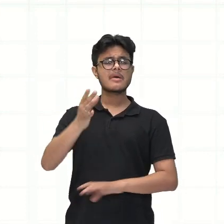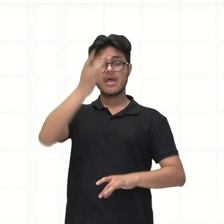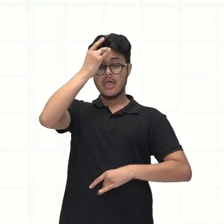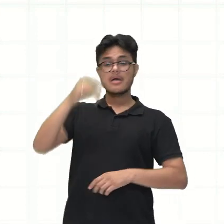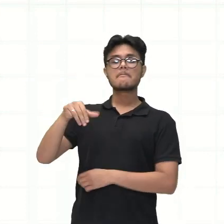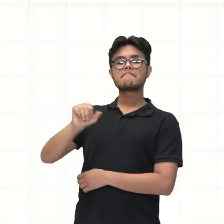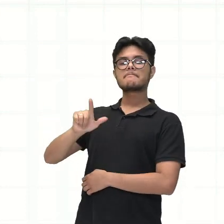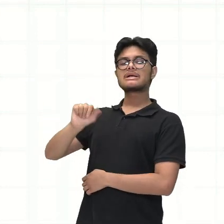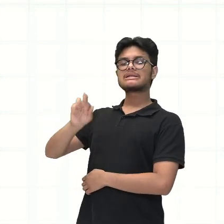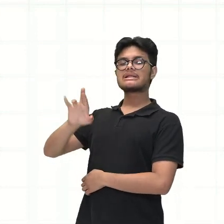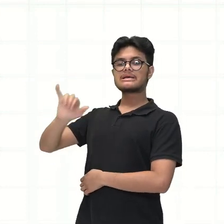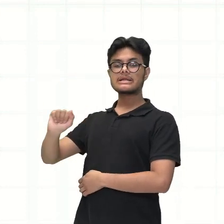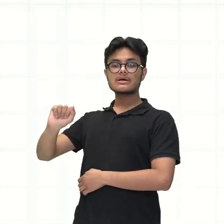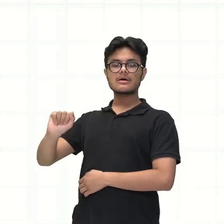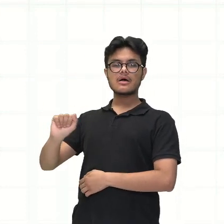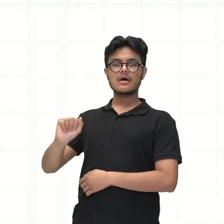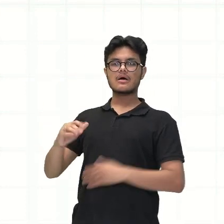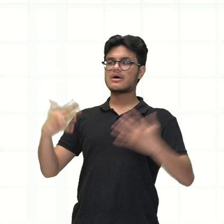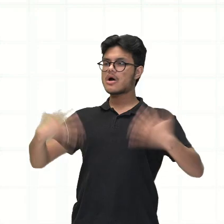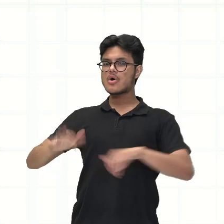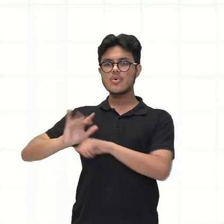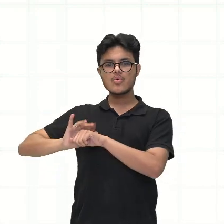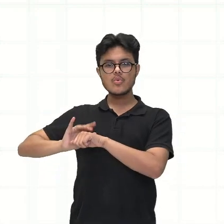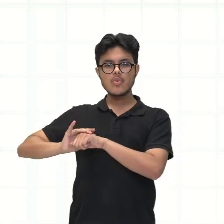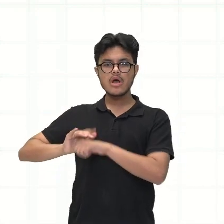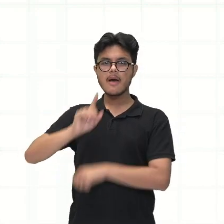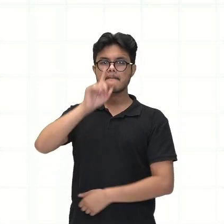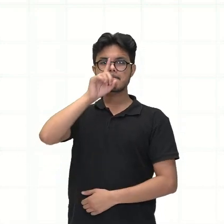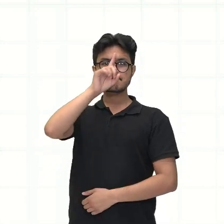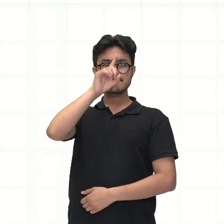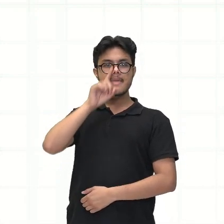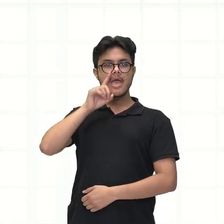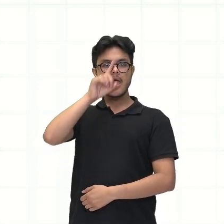é grave, ela precisa ser